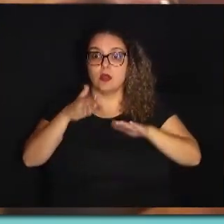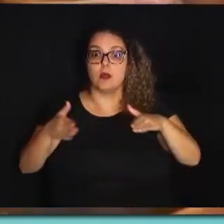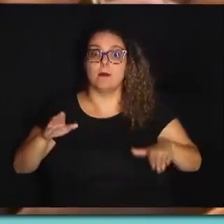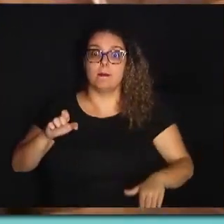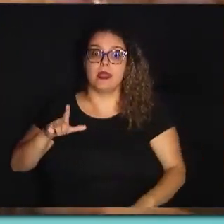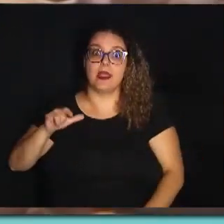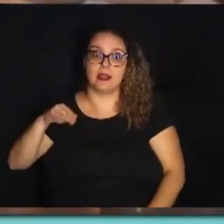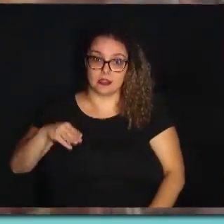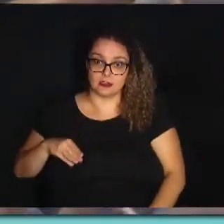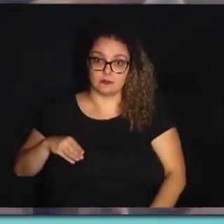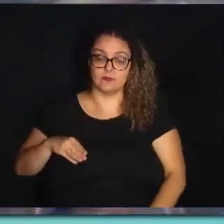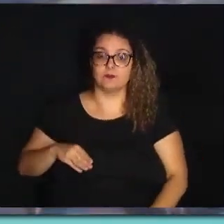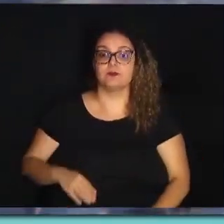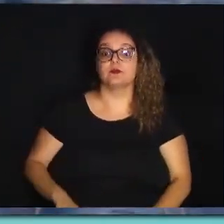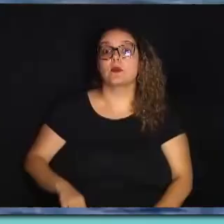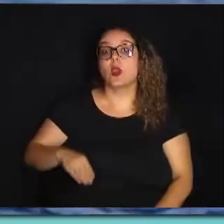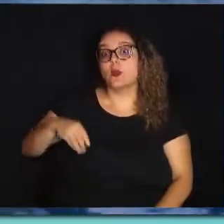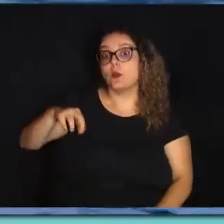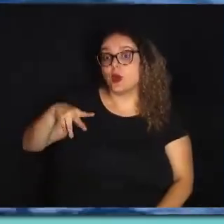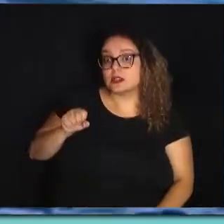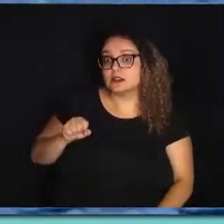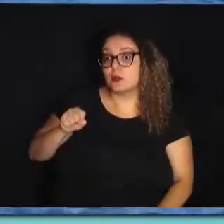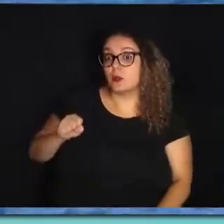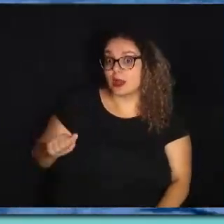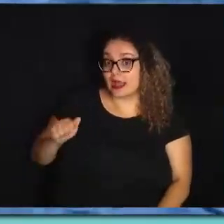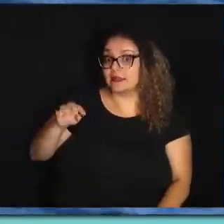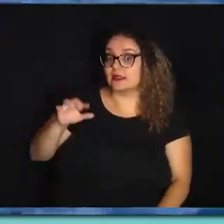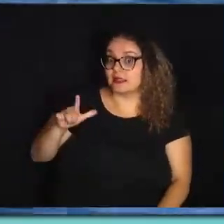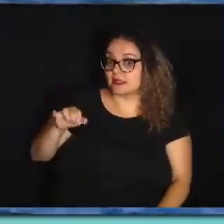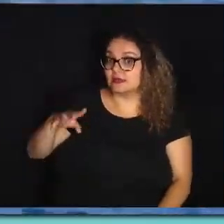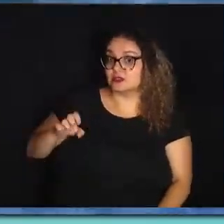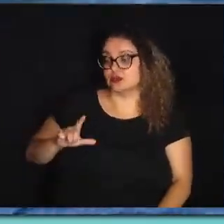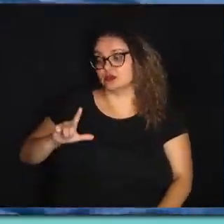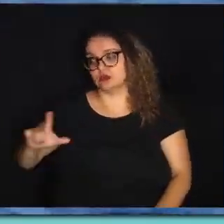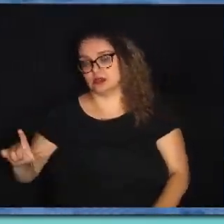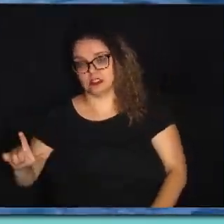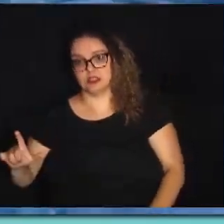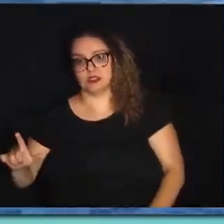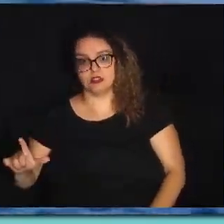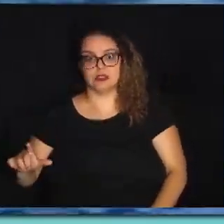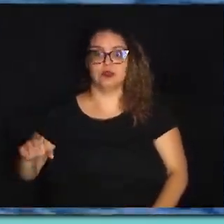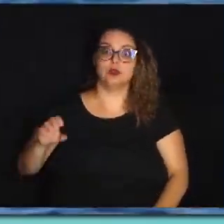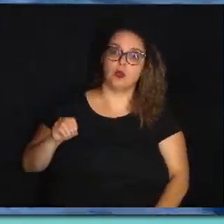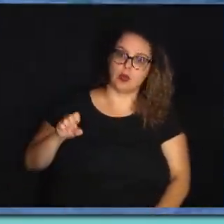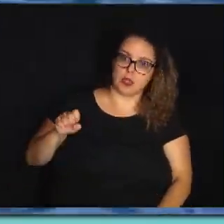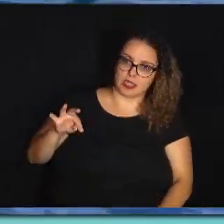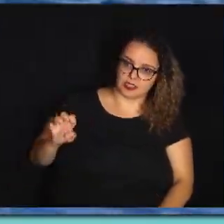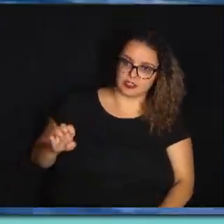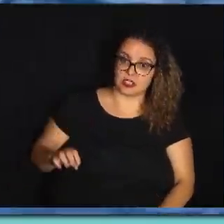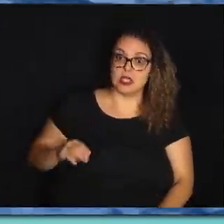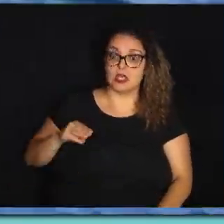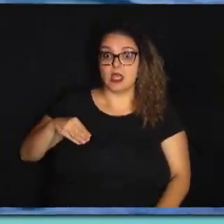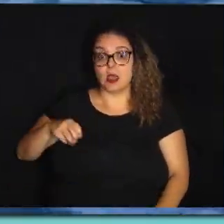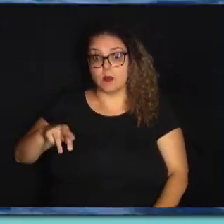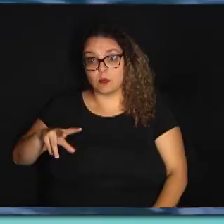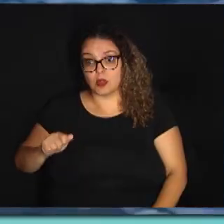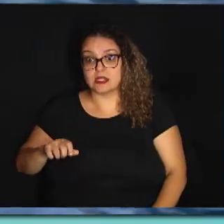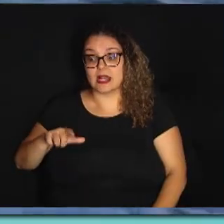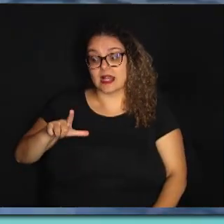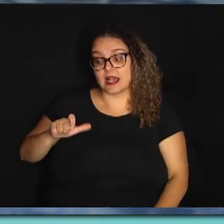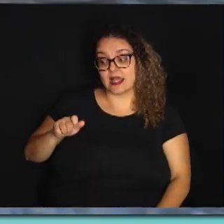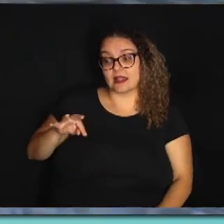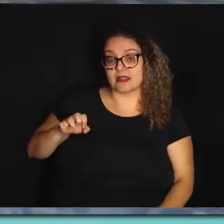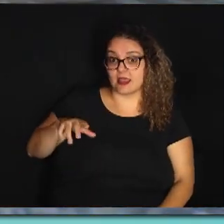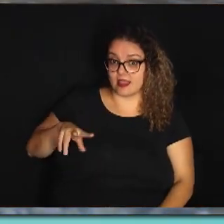Pacífico, que habitam o Mar de Bering, no Alasca. Morsas do Atlântico, que residem no leste e no oeste do Oceano